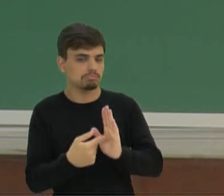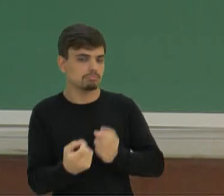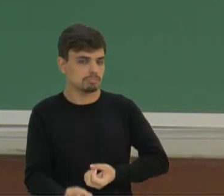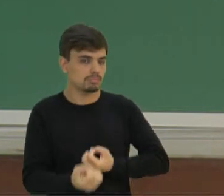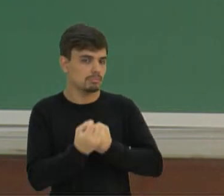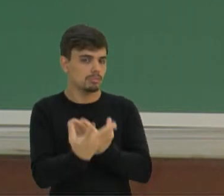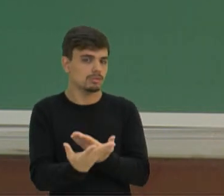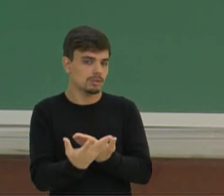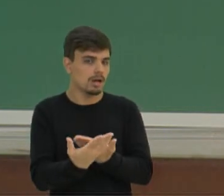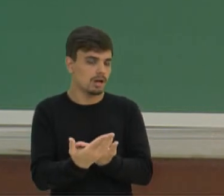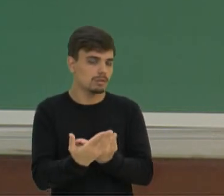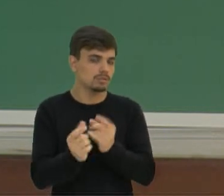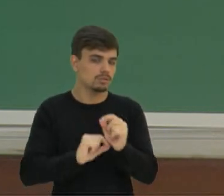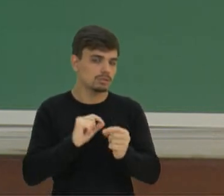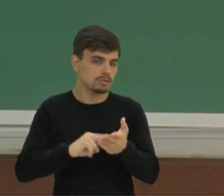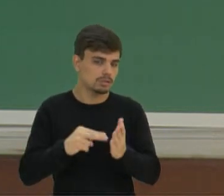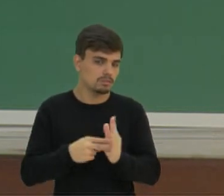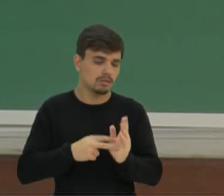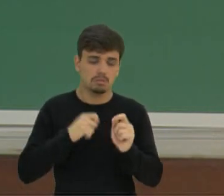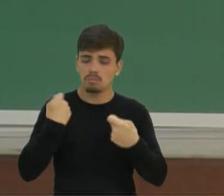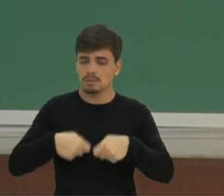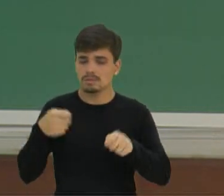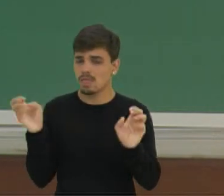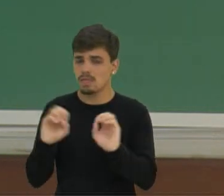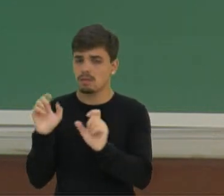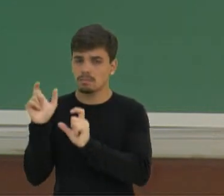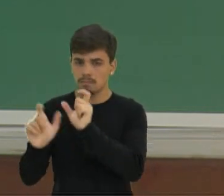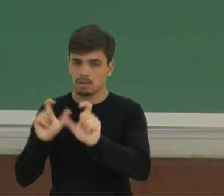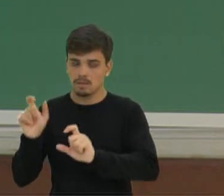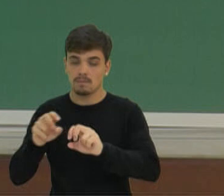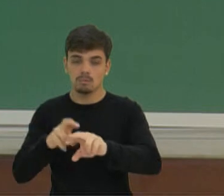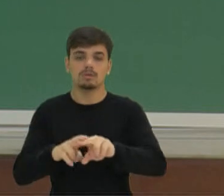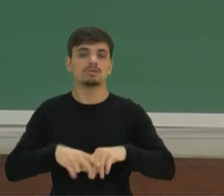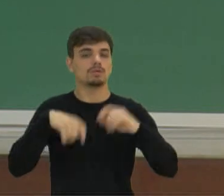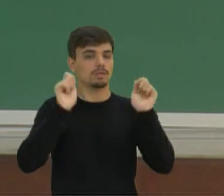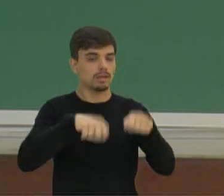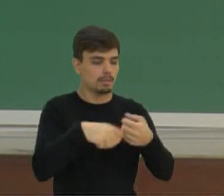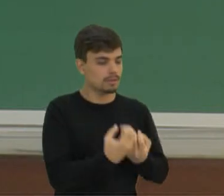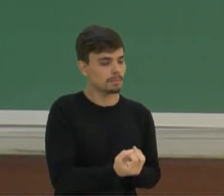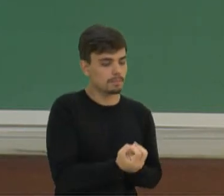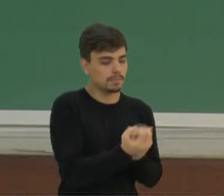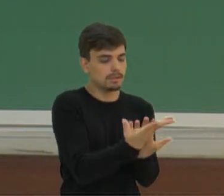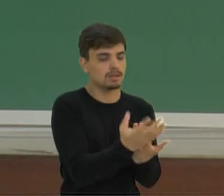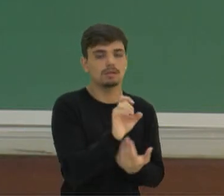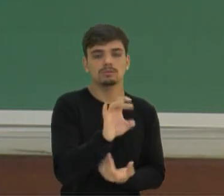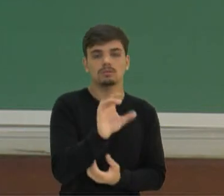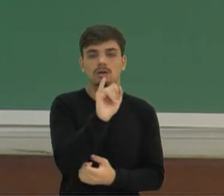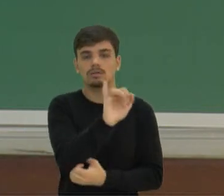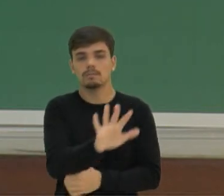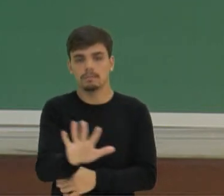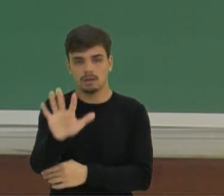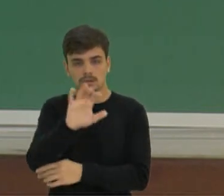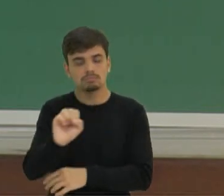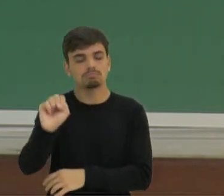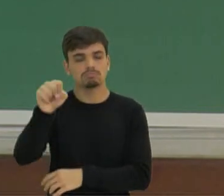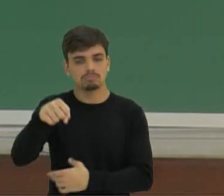de palavras. Então, a gente consegue, transmitir uma mensagem apenas por imagens,